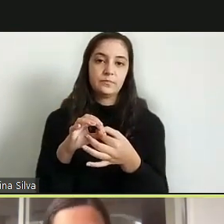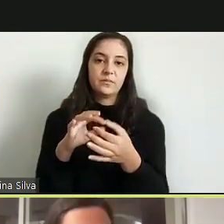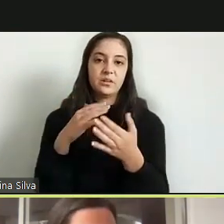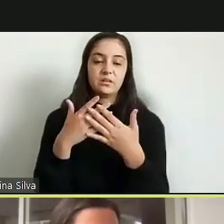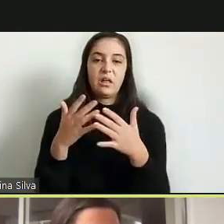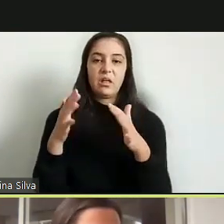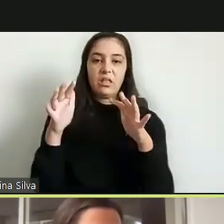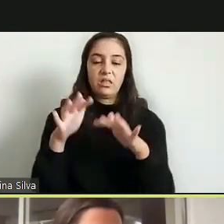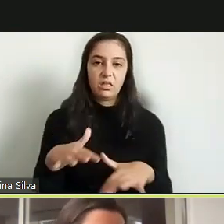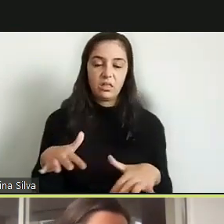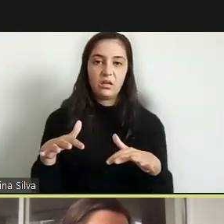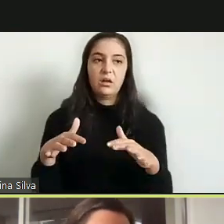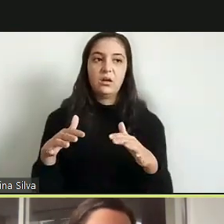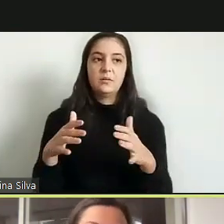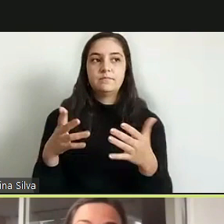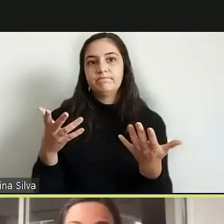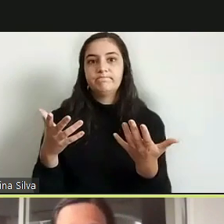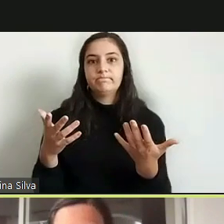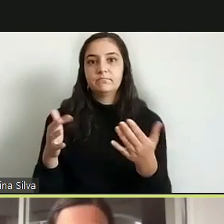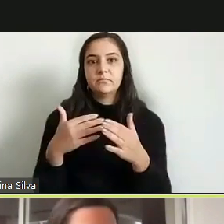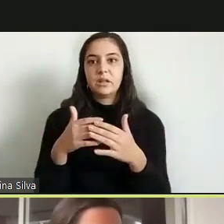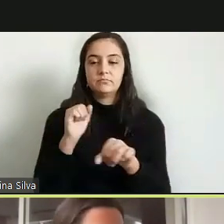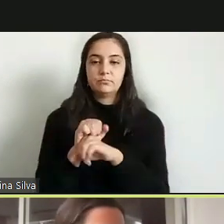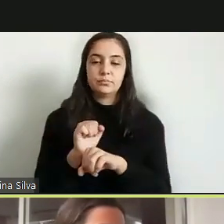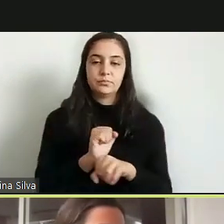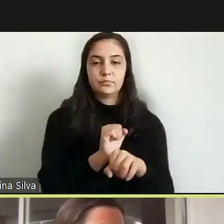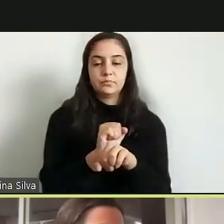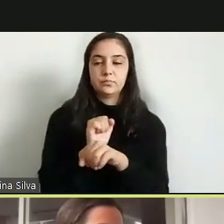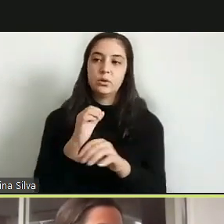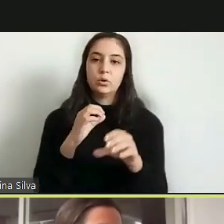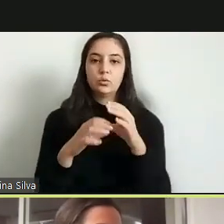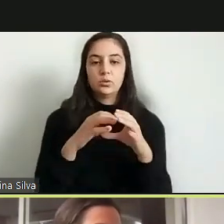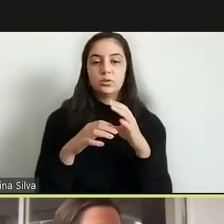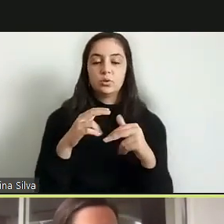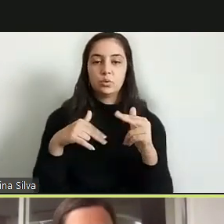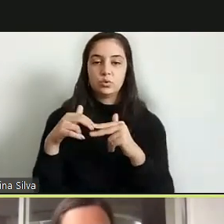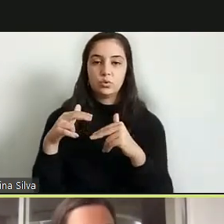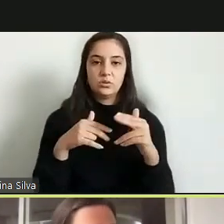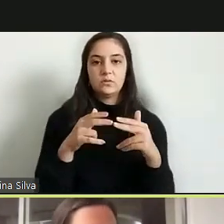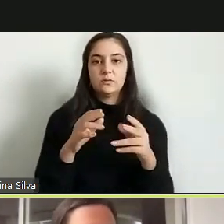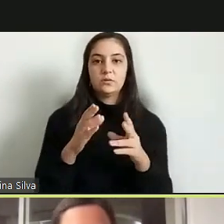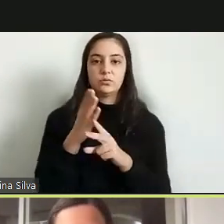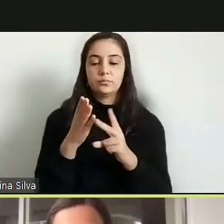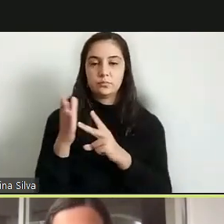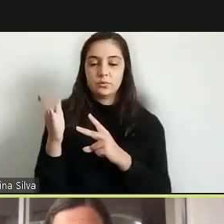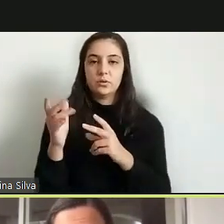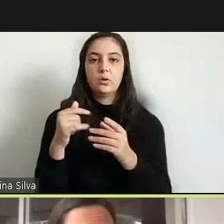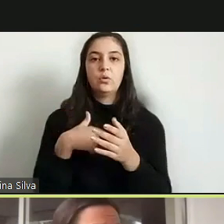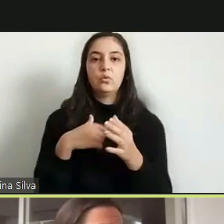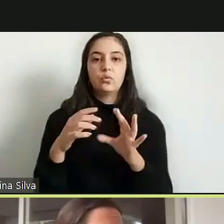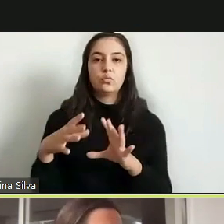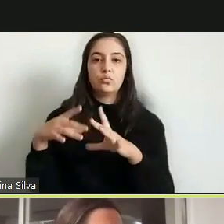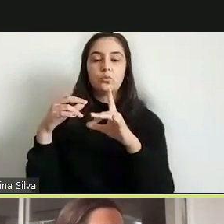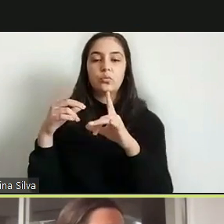desmotivar, de bloquear a comunicação construtiva das duas partes. Realmente o follow-up é